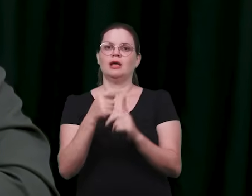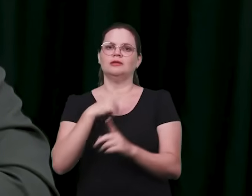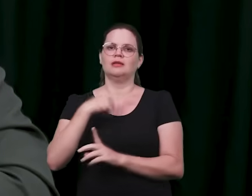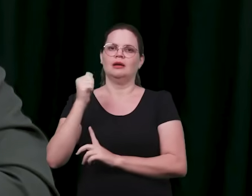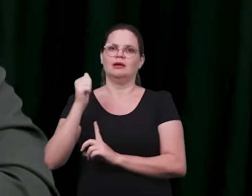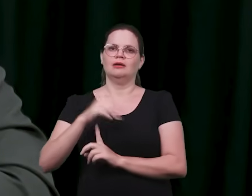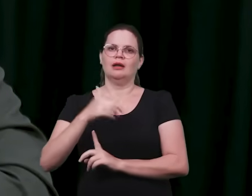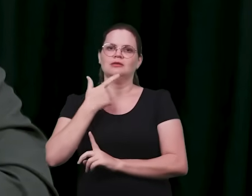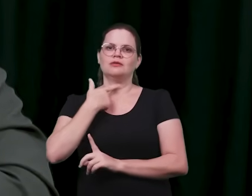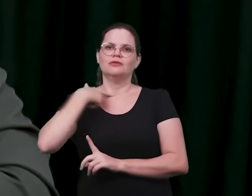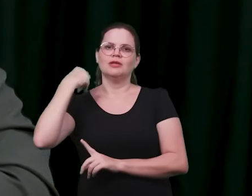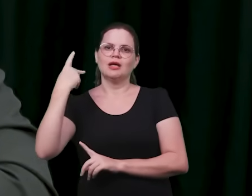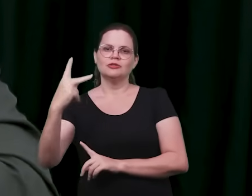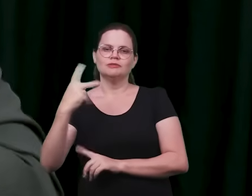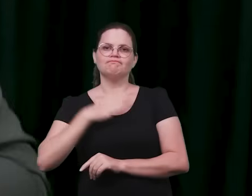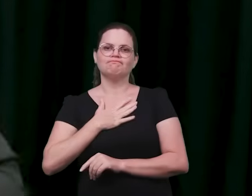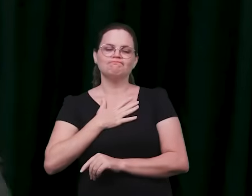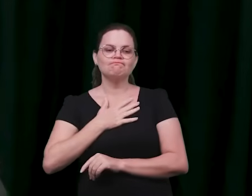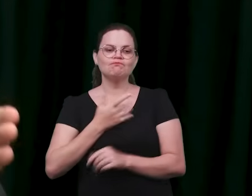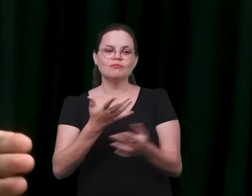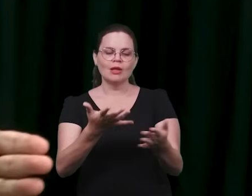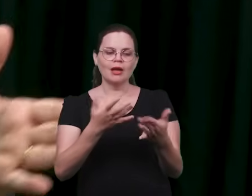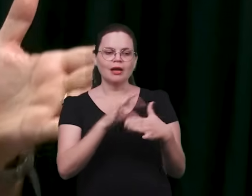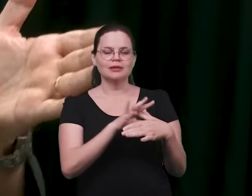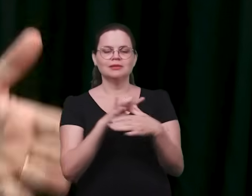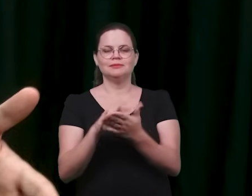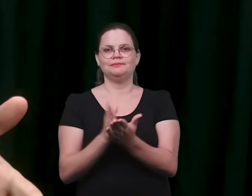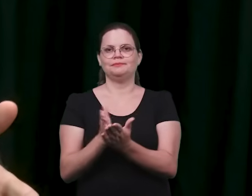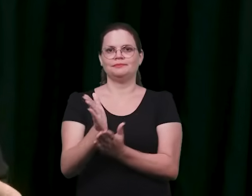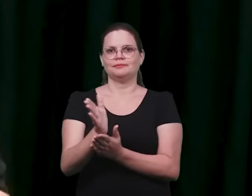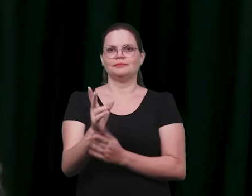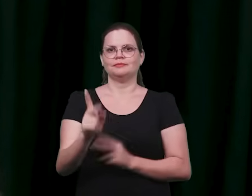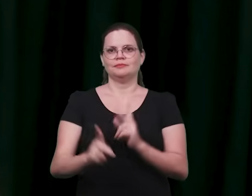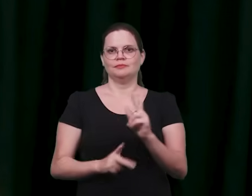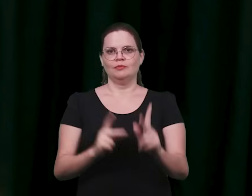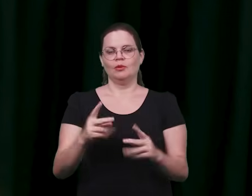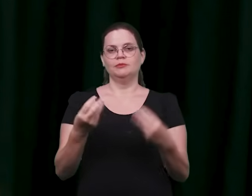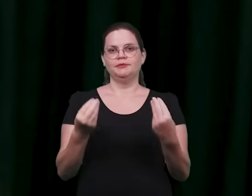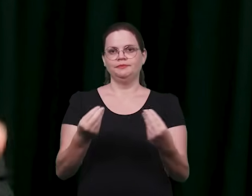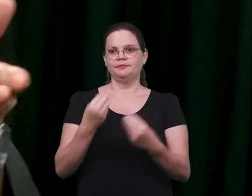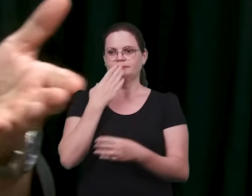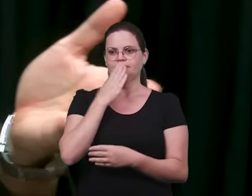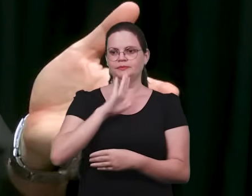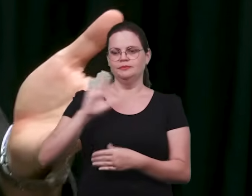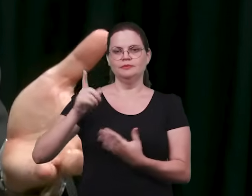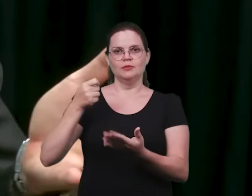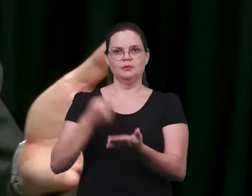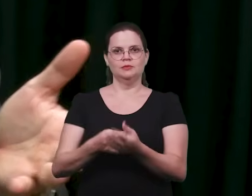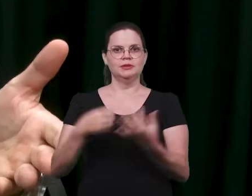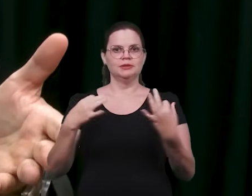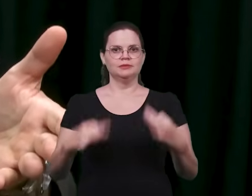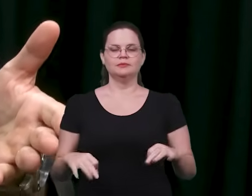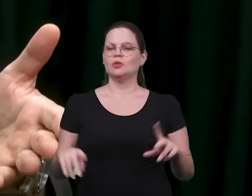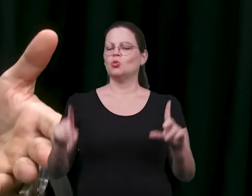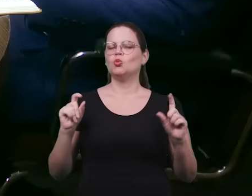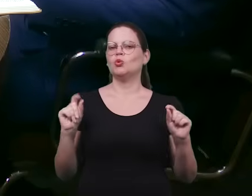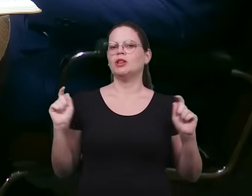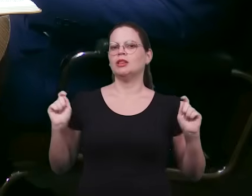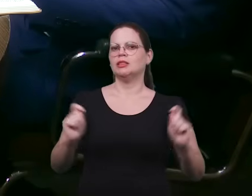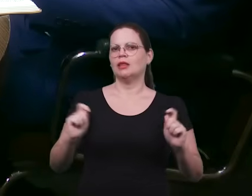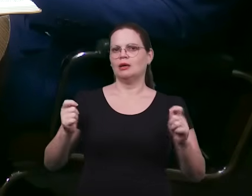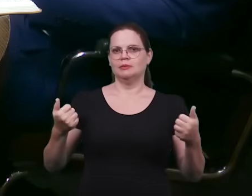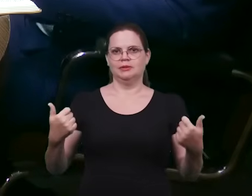graça maravilhosa, conduz esse povo para cumprir a promessa que havia feito, não é? O que seria interessante falar um